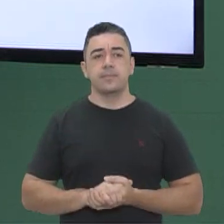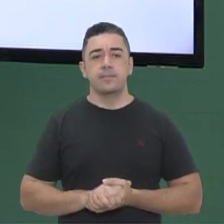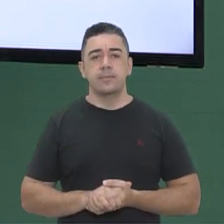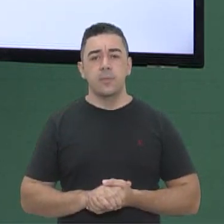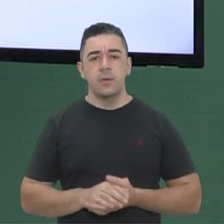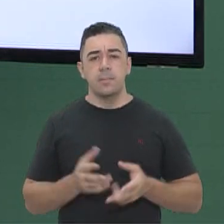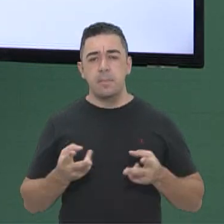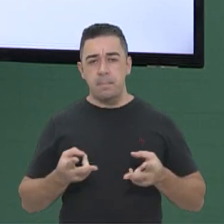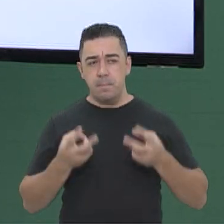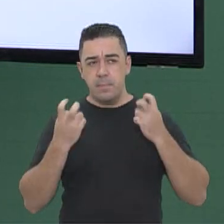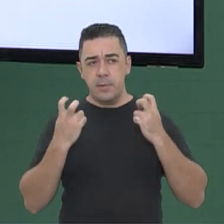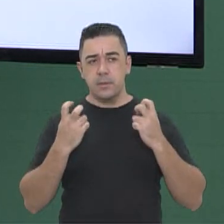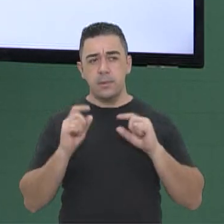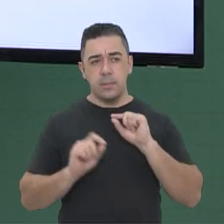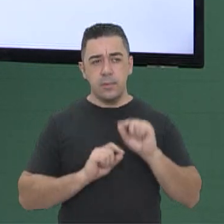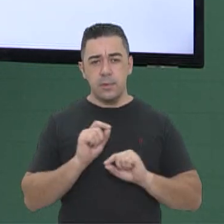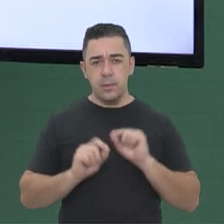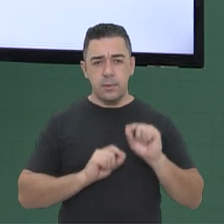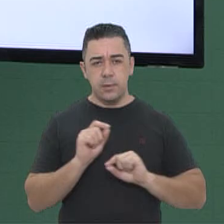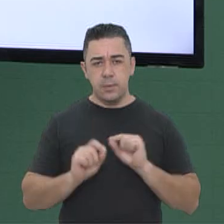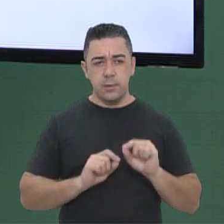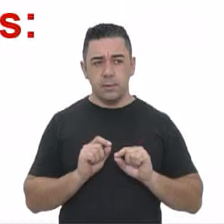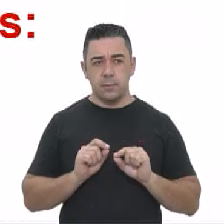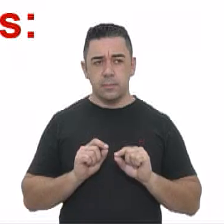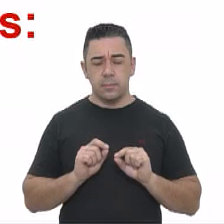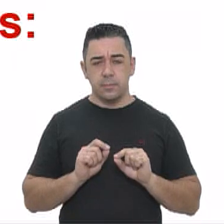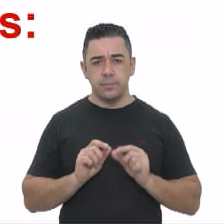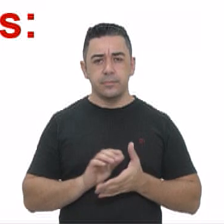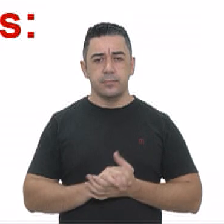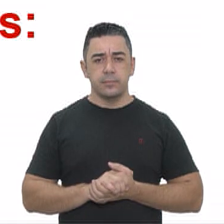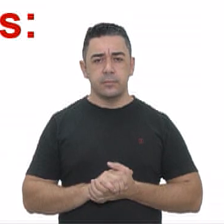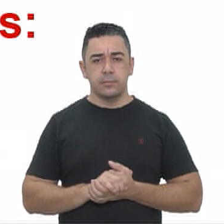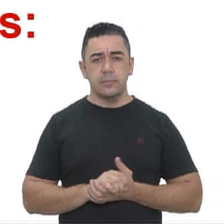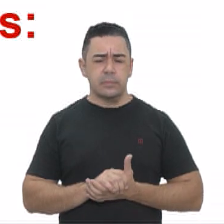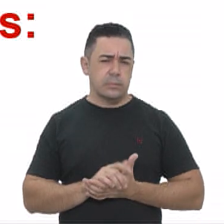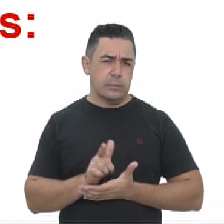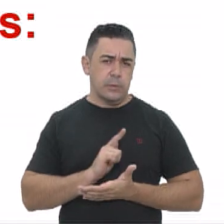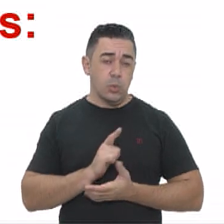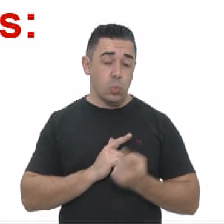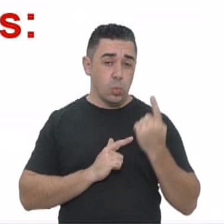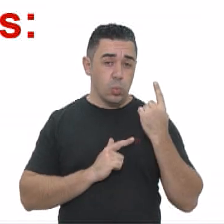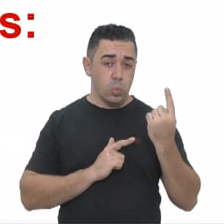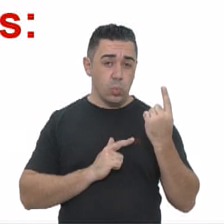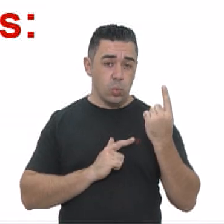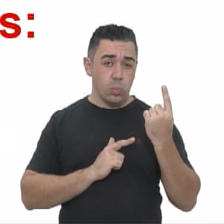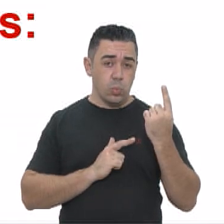vocês observarem aqui, em um deles aparece